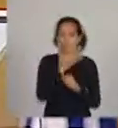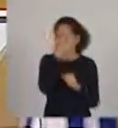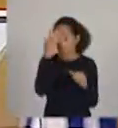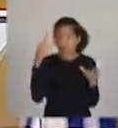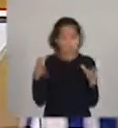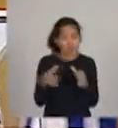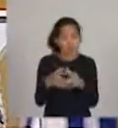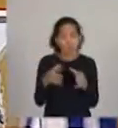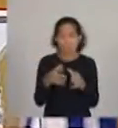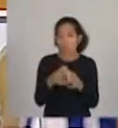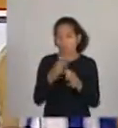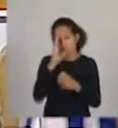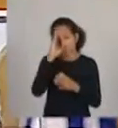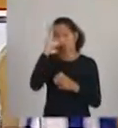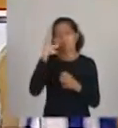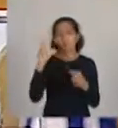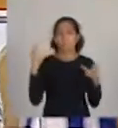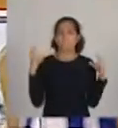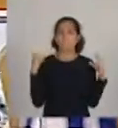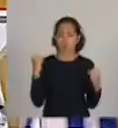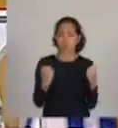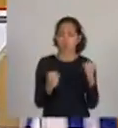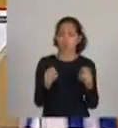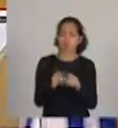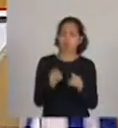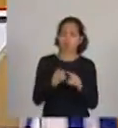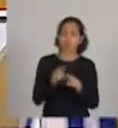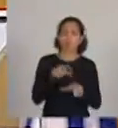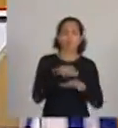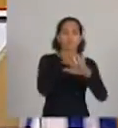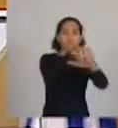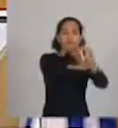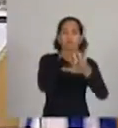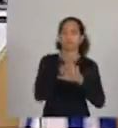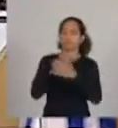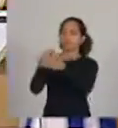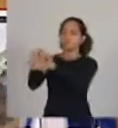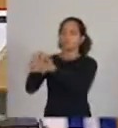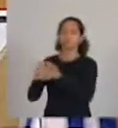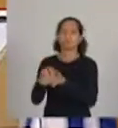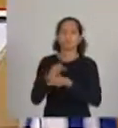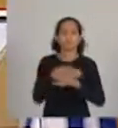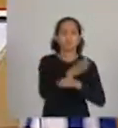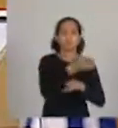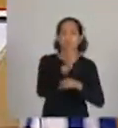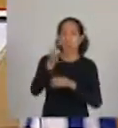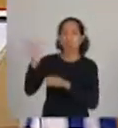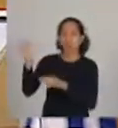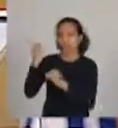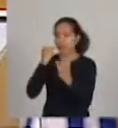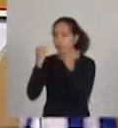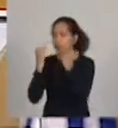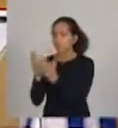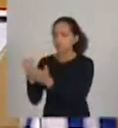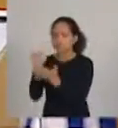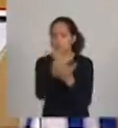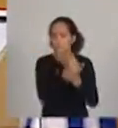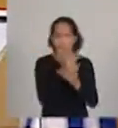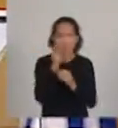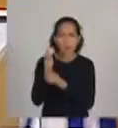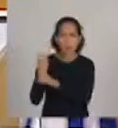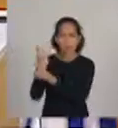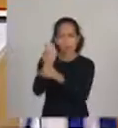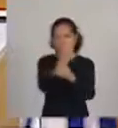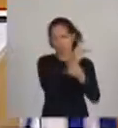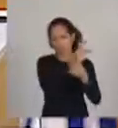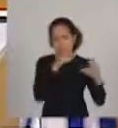equipe, inclusive o motorista que se desloca para ir buscar a informação, colher os dados, cobrir as matérias, que